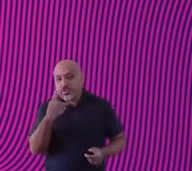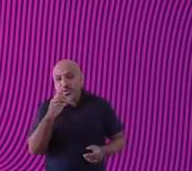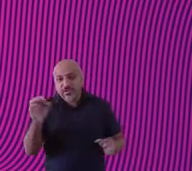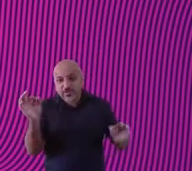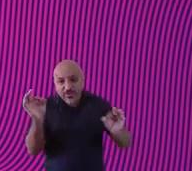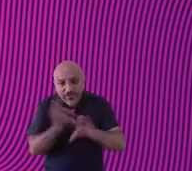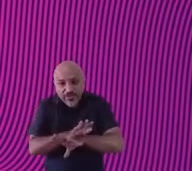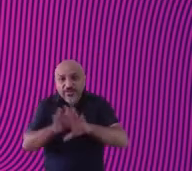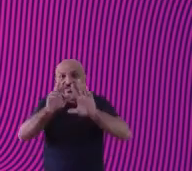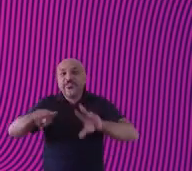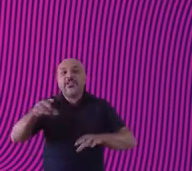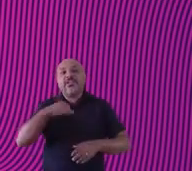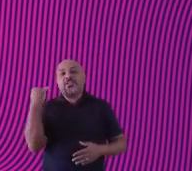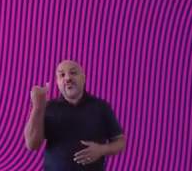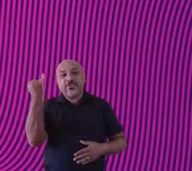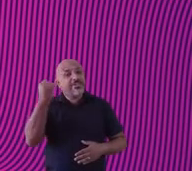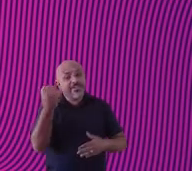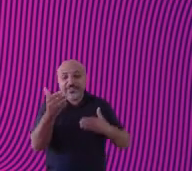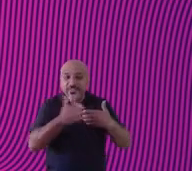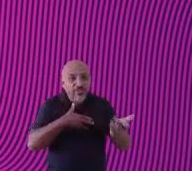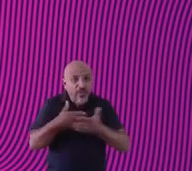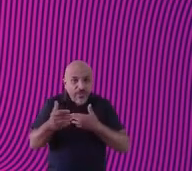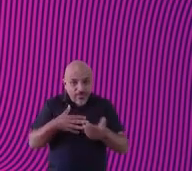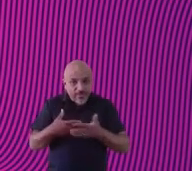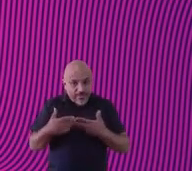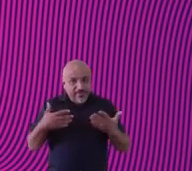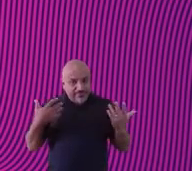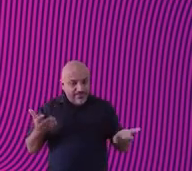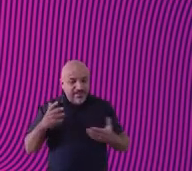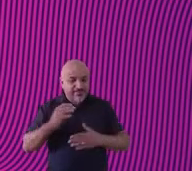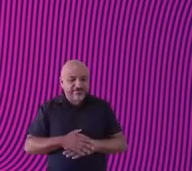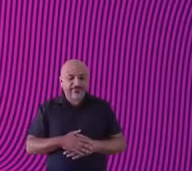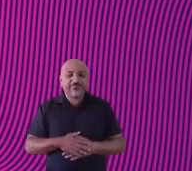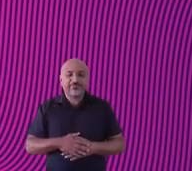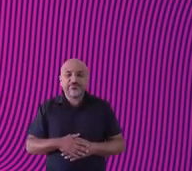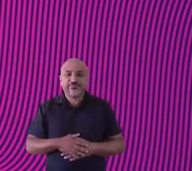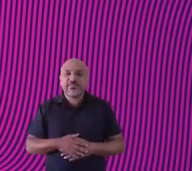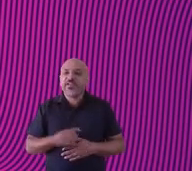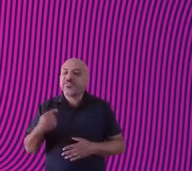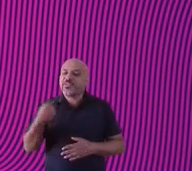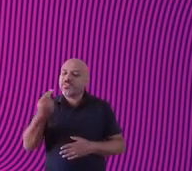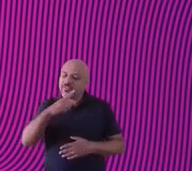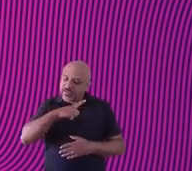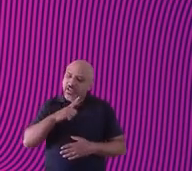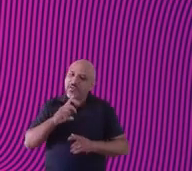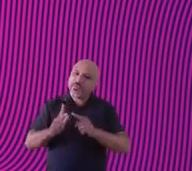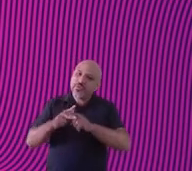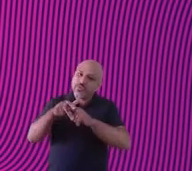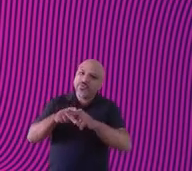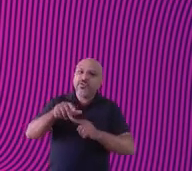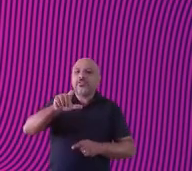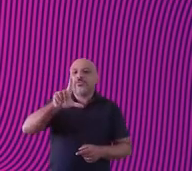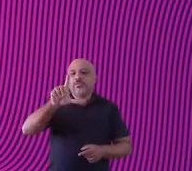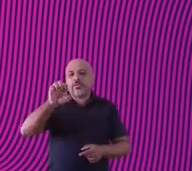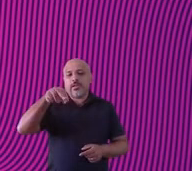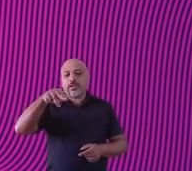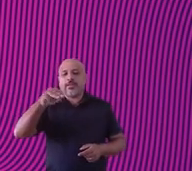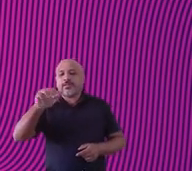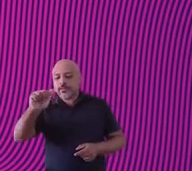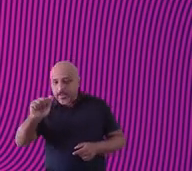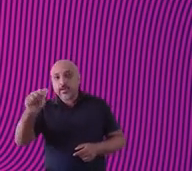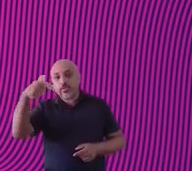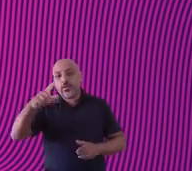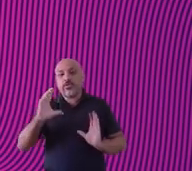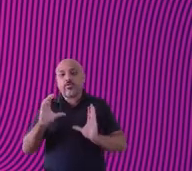emagrecer importante em qualquer momento da Serra a gente tem usado a manutenção com Lena para esse grupo que a gente